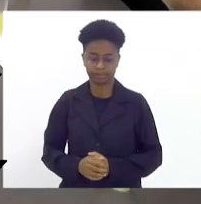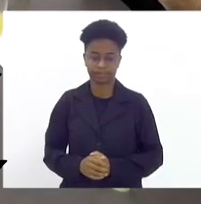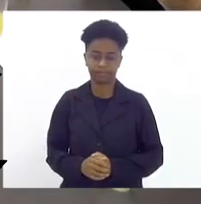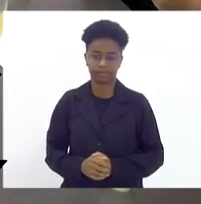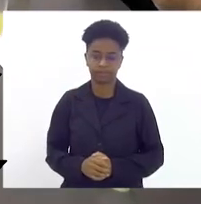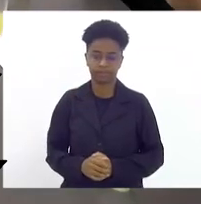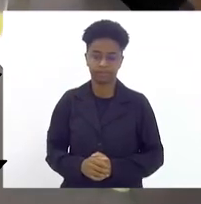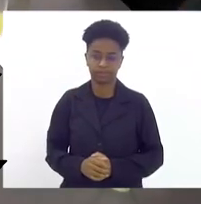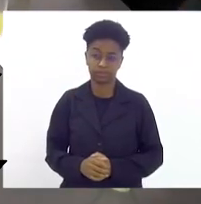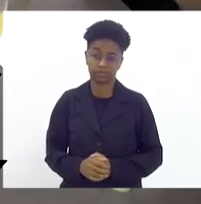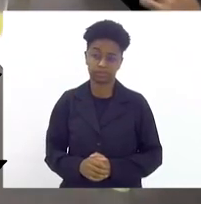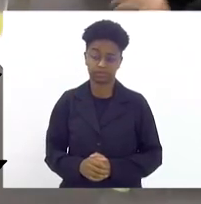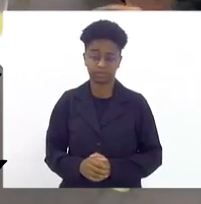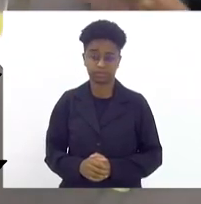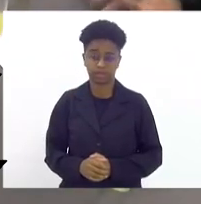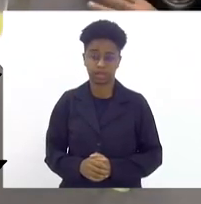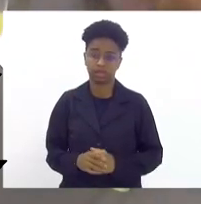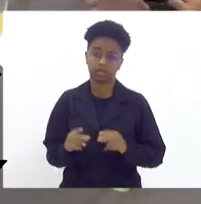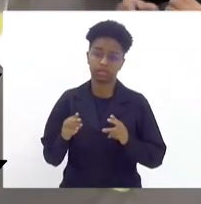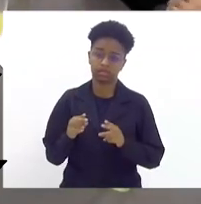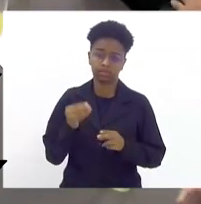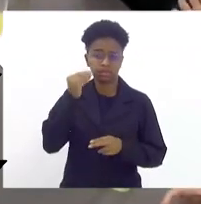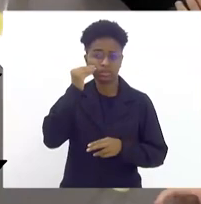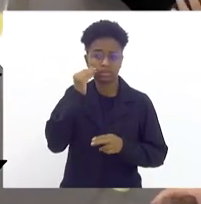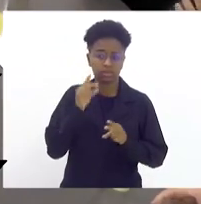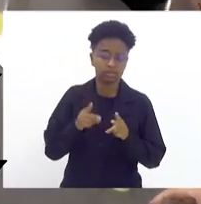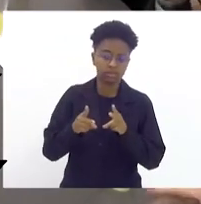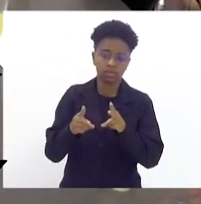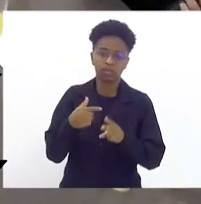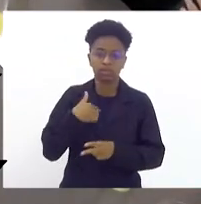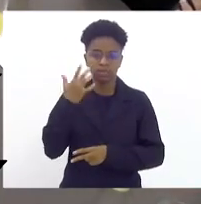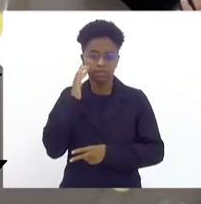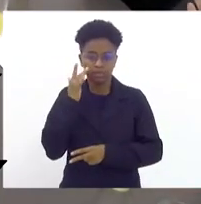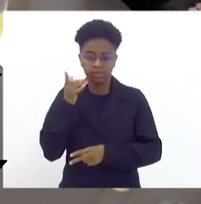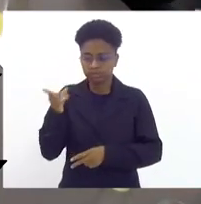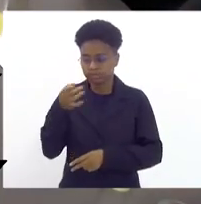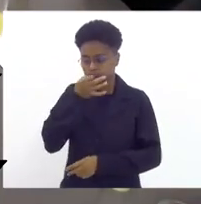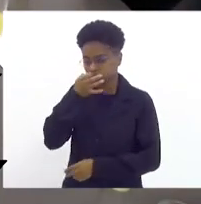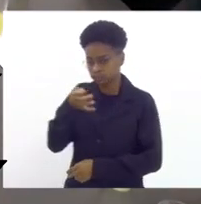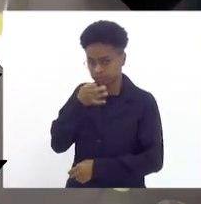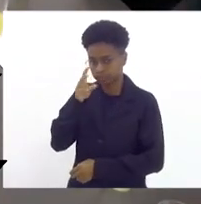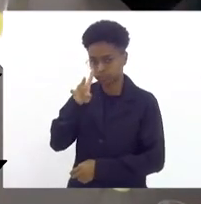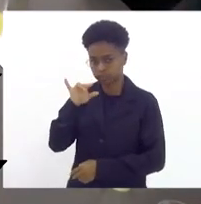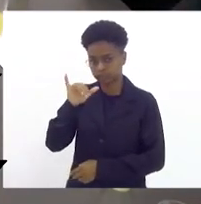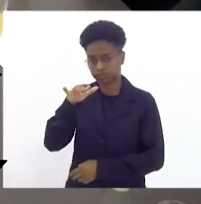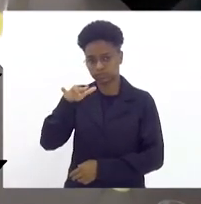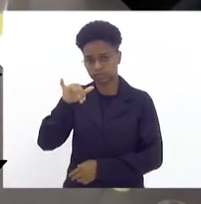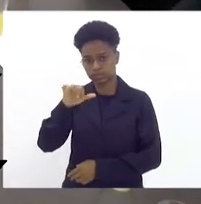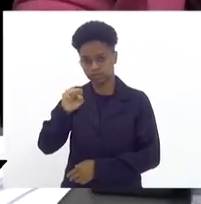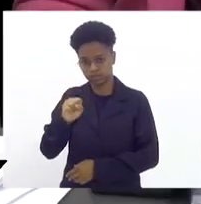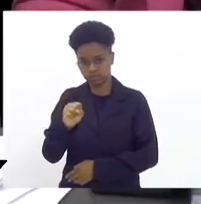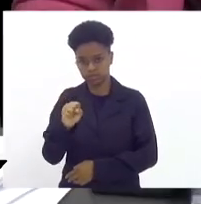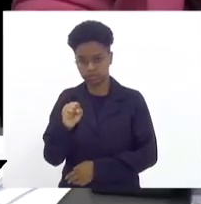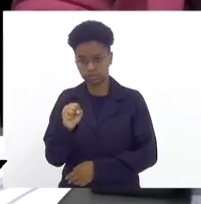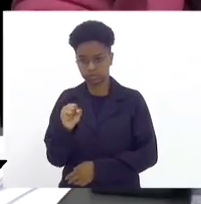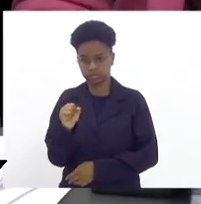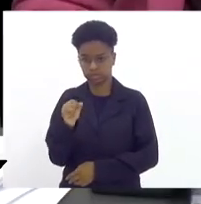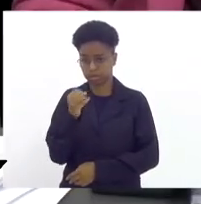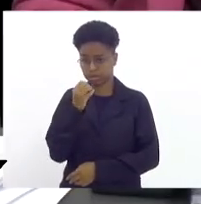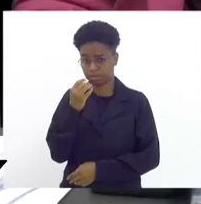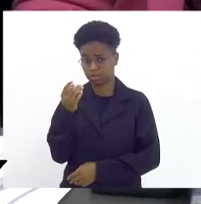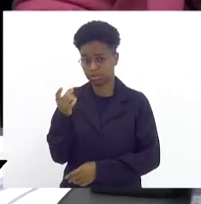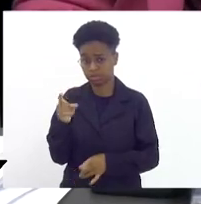Bom, vamos enfrentar. Eu acho que a ponderação do deputado Vinícius, é boa. Que